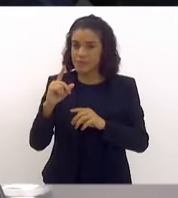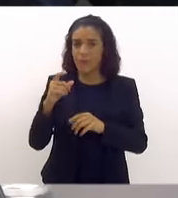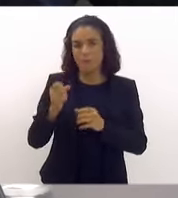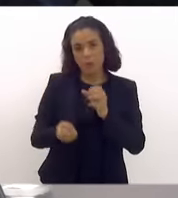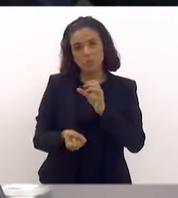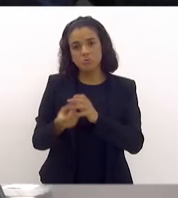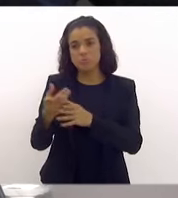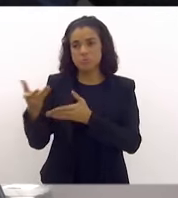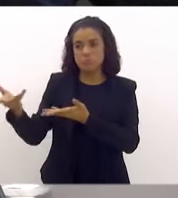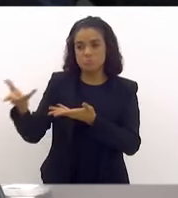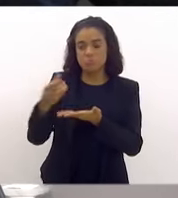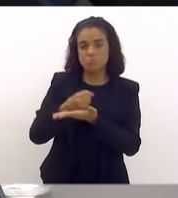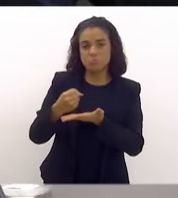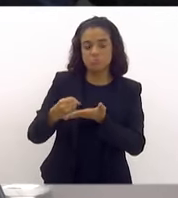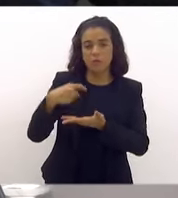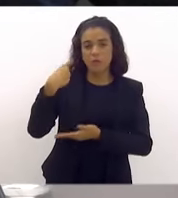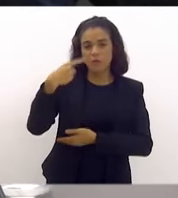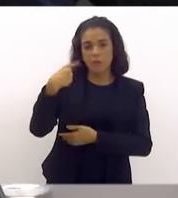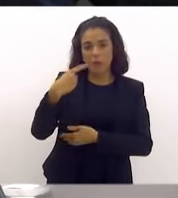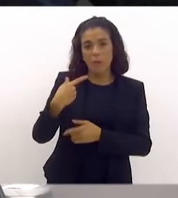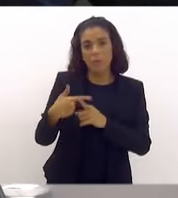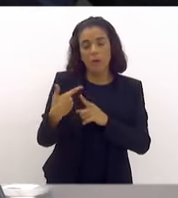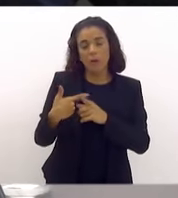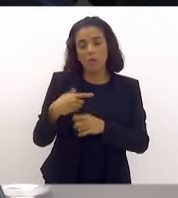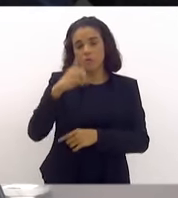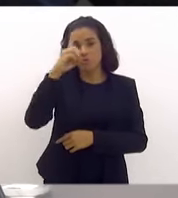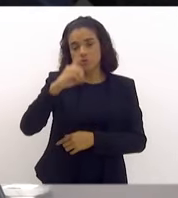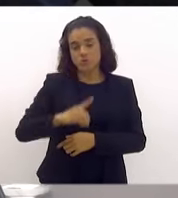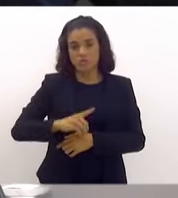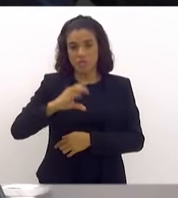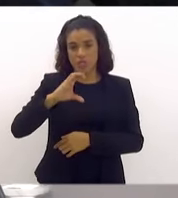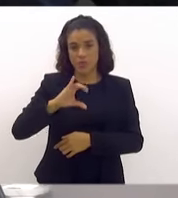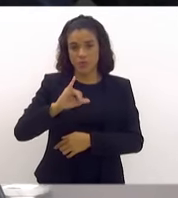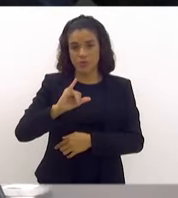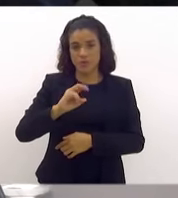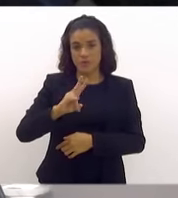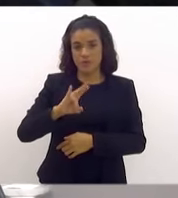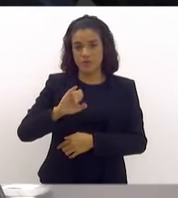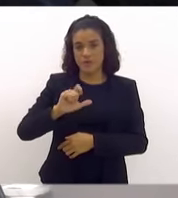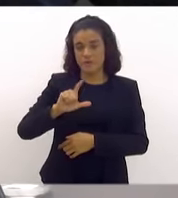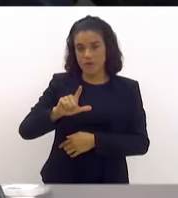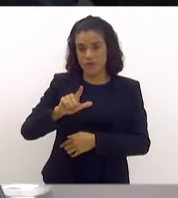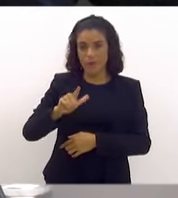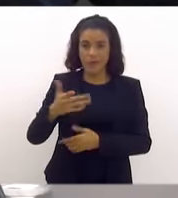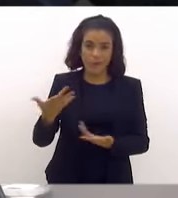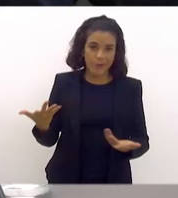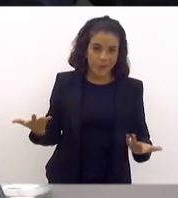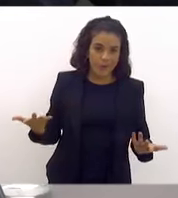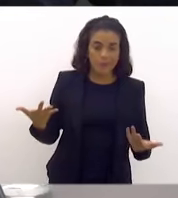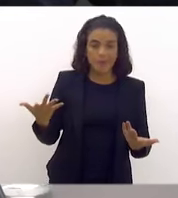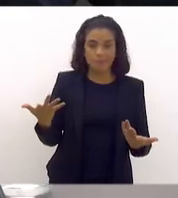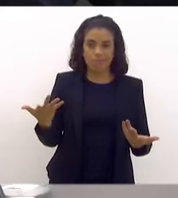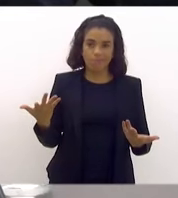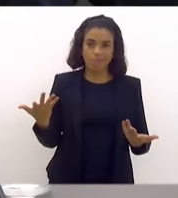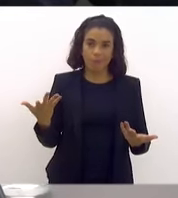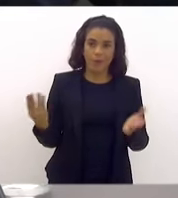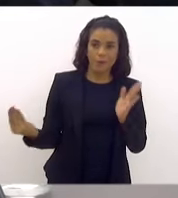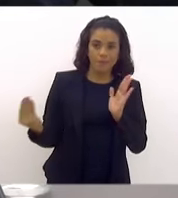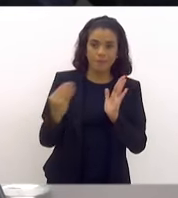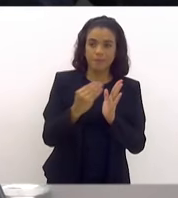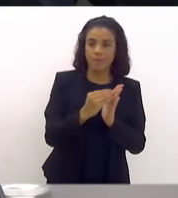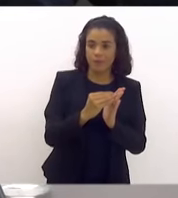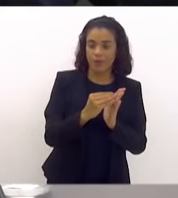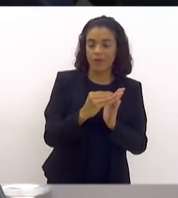pode ter algum tipo de Direito Civil prejudicado por conta desse assinalamento que acaba constando né na na